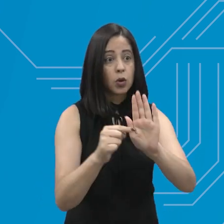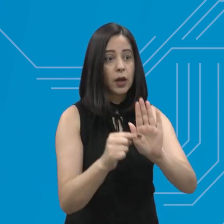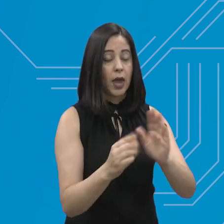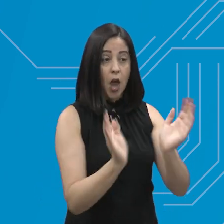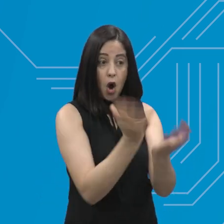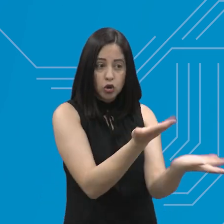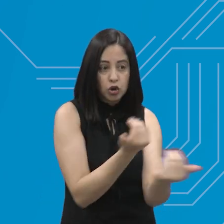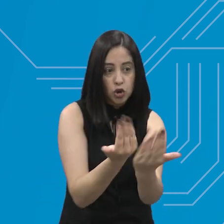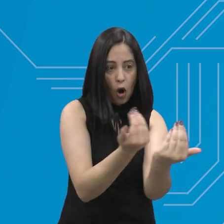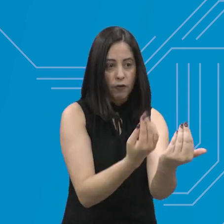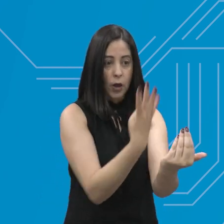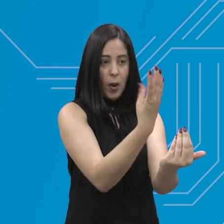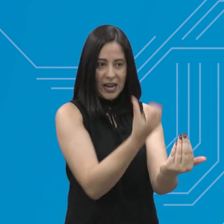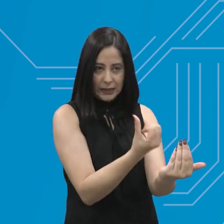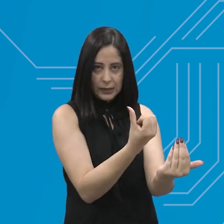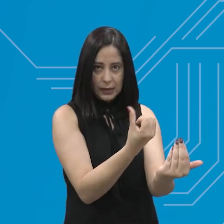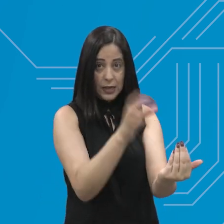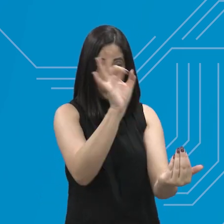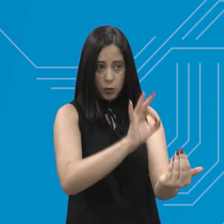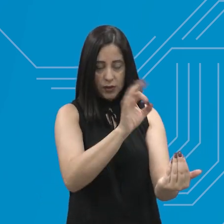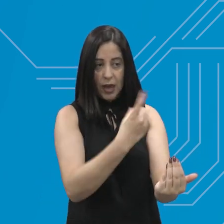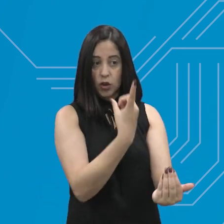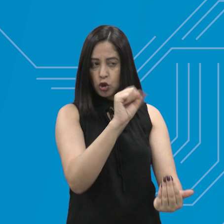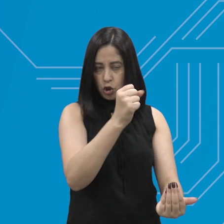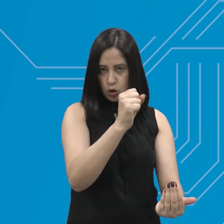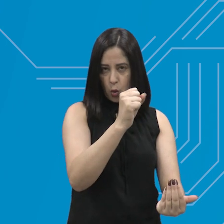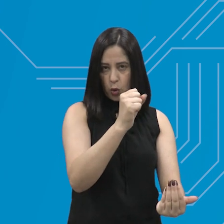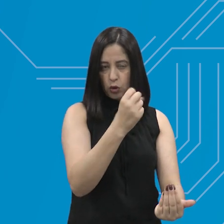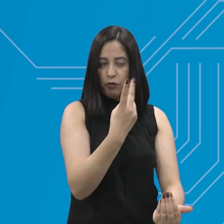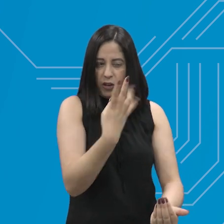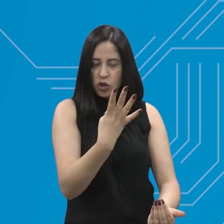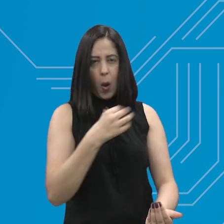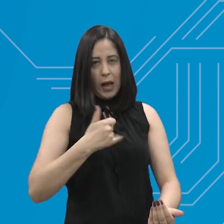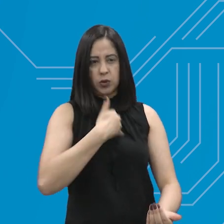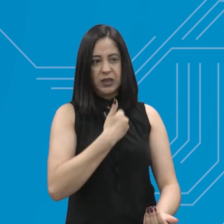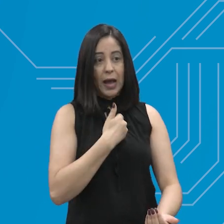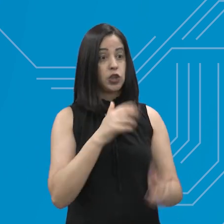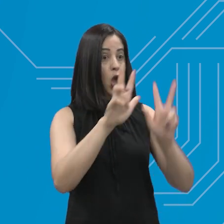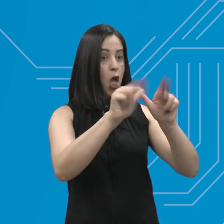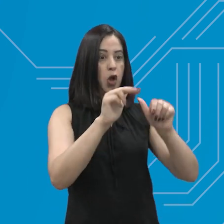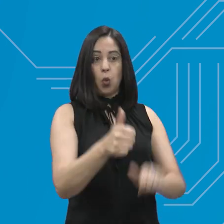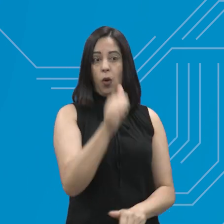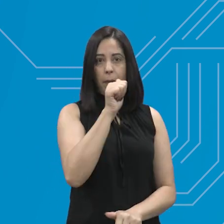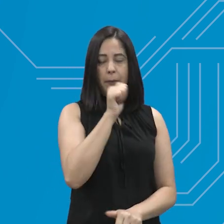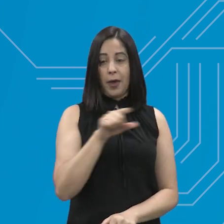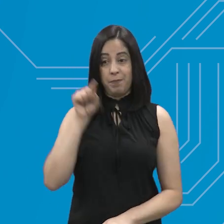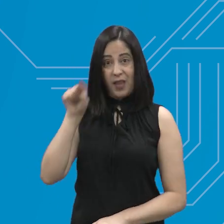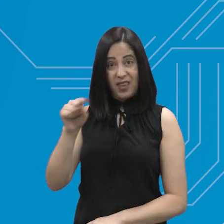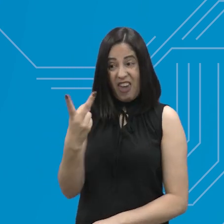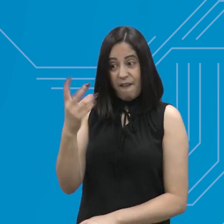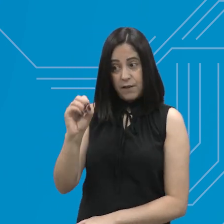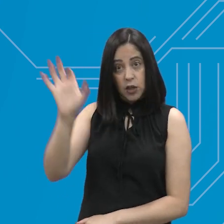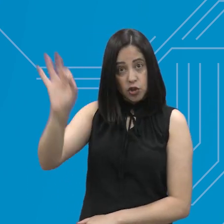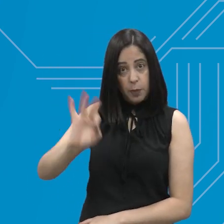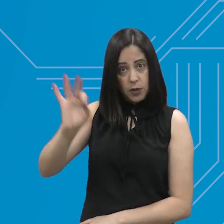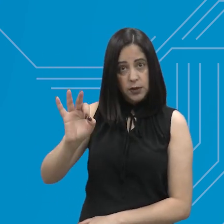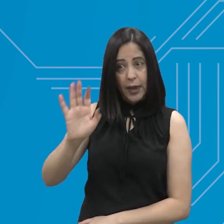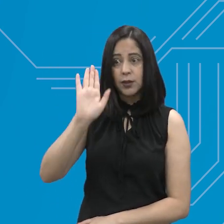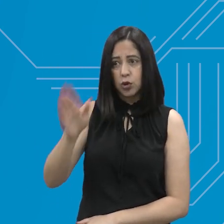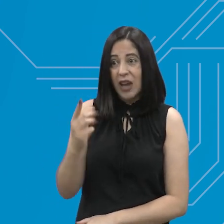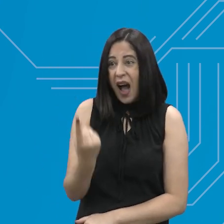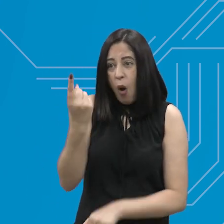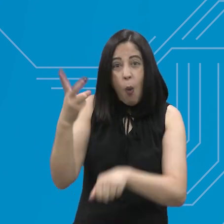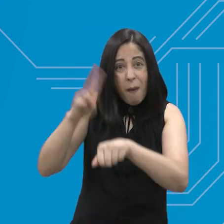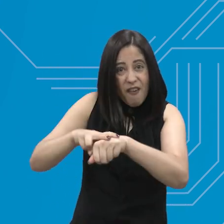que 46% dos jovens de 18 a 24 anos afirmam nunca beber e 20%